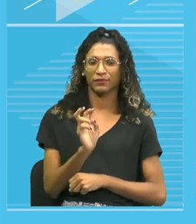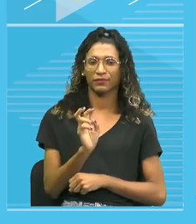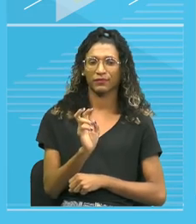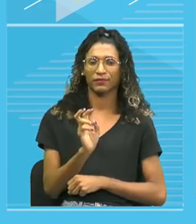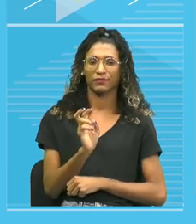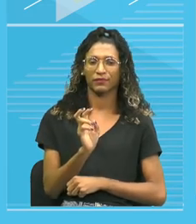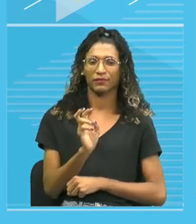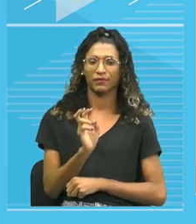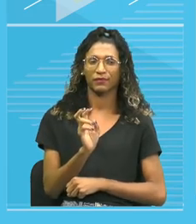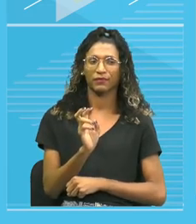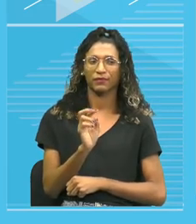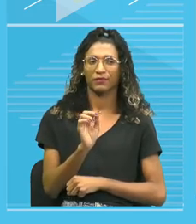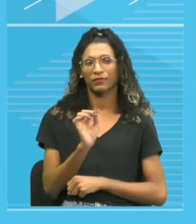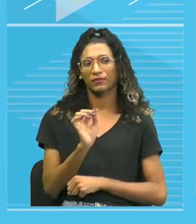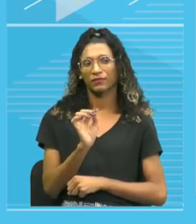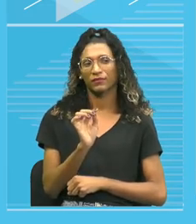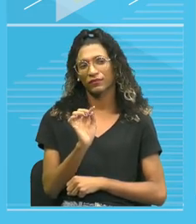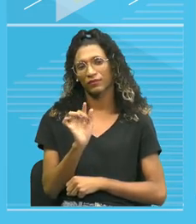640